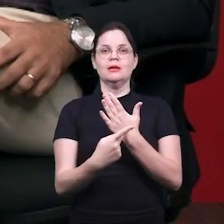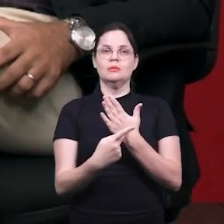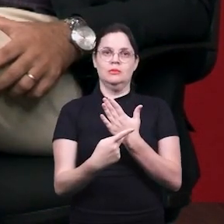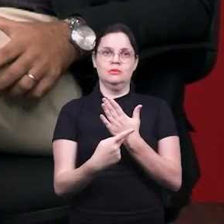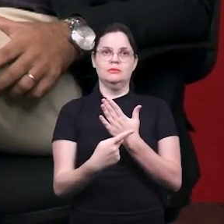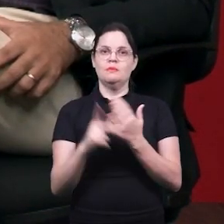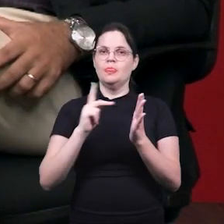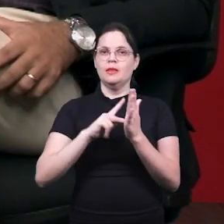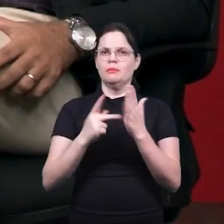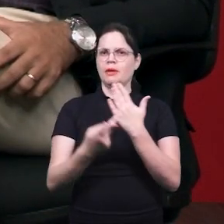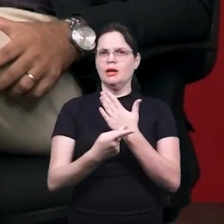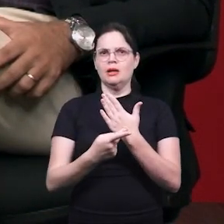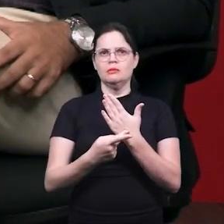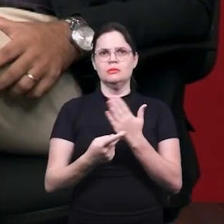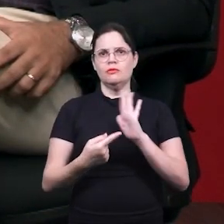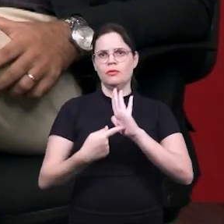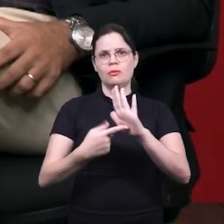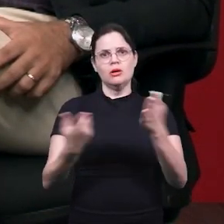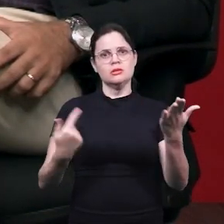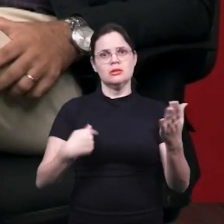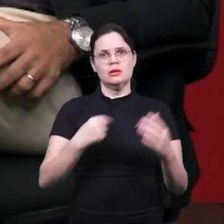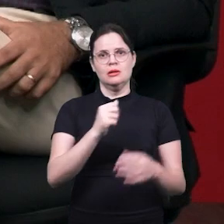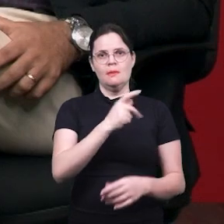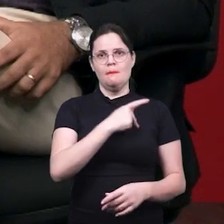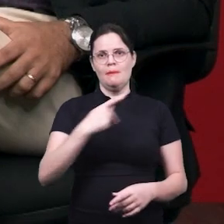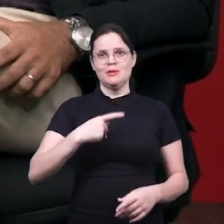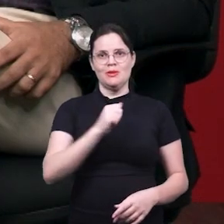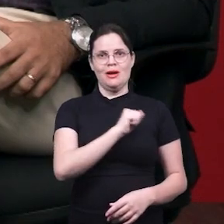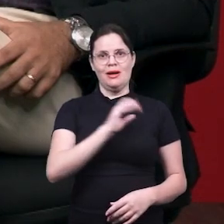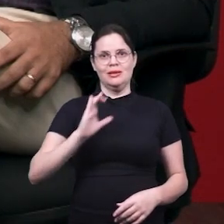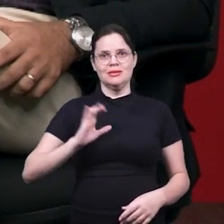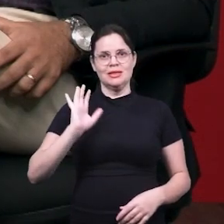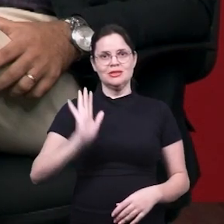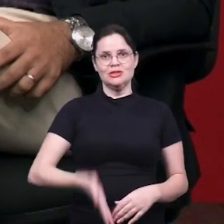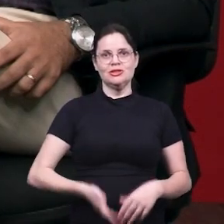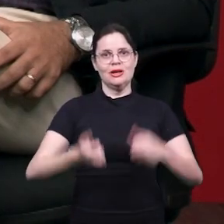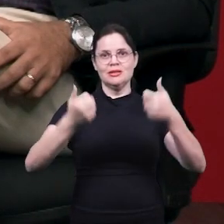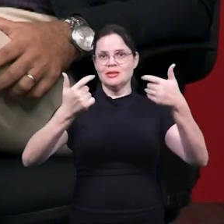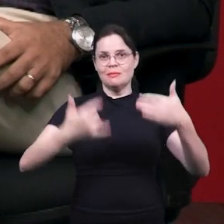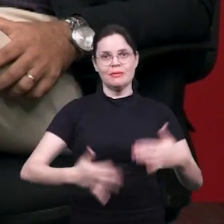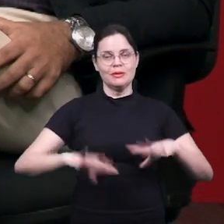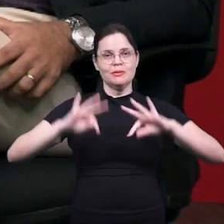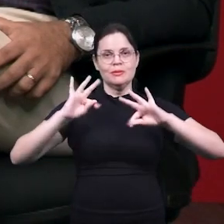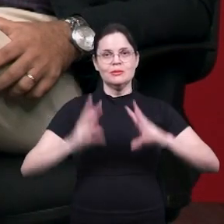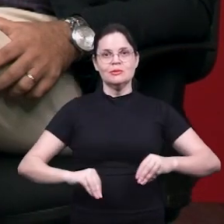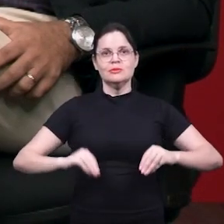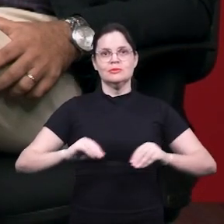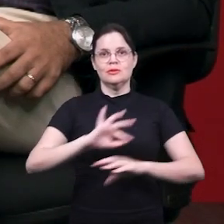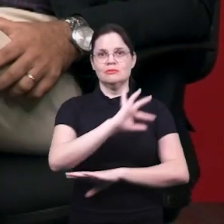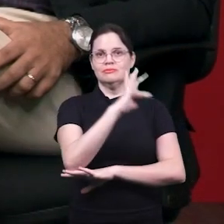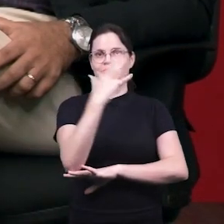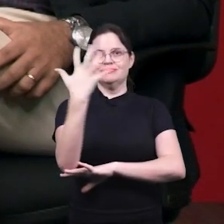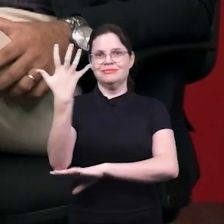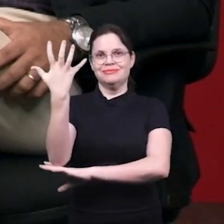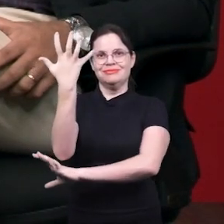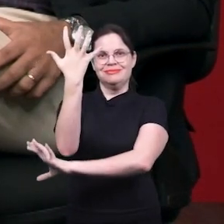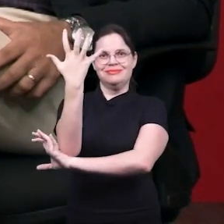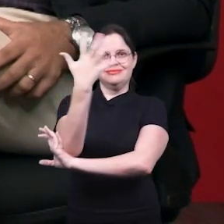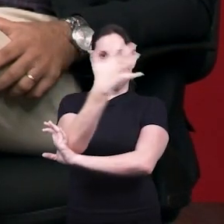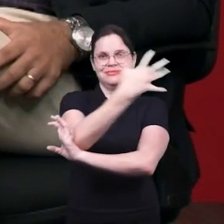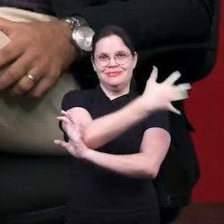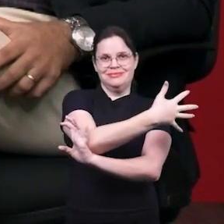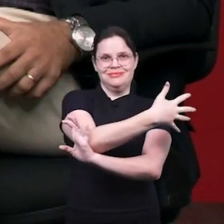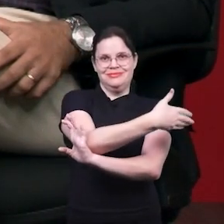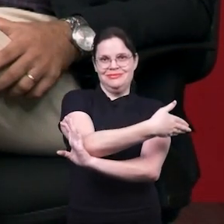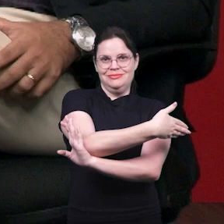Né? E a parábola da figueira está aqui esclarecida. O pastor Antônio Carlos acabou de passar o esclarecimento da parábola